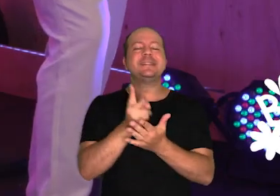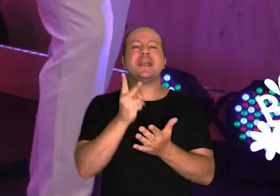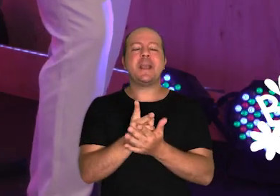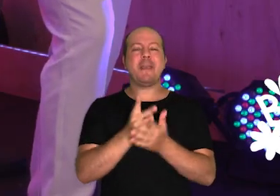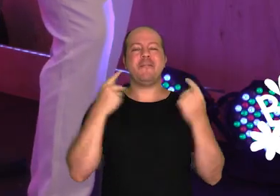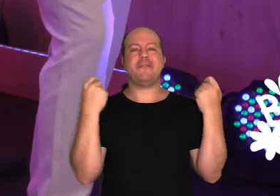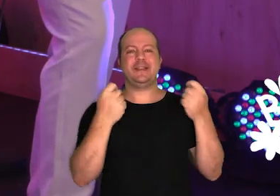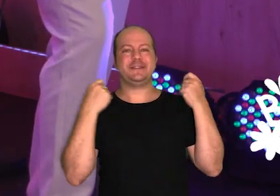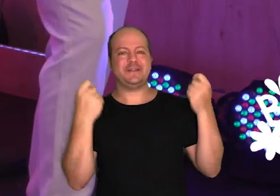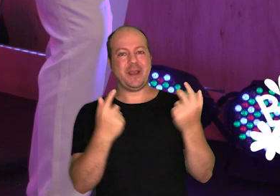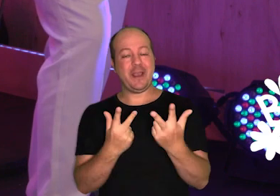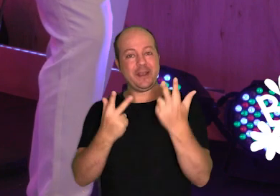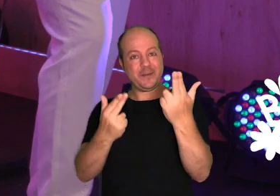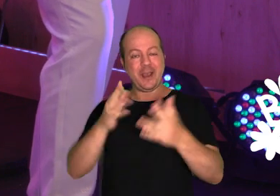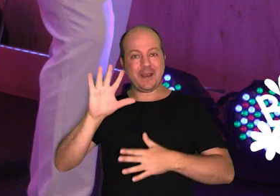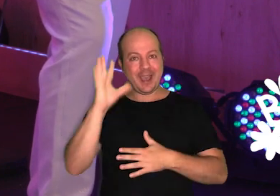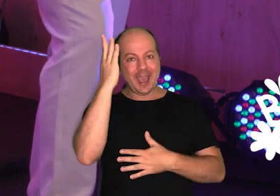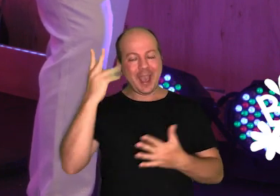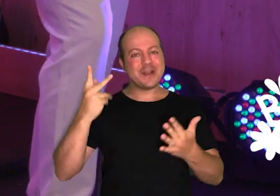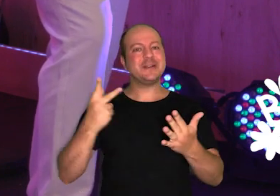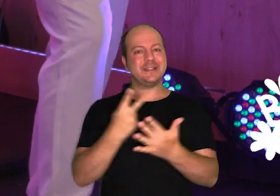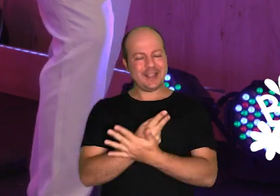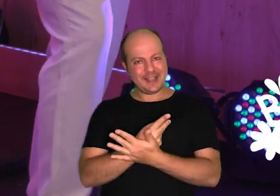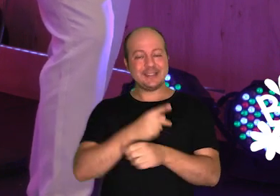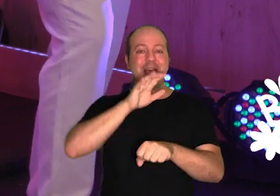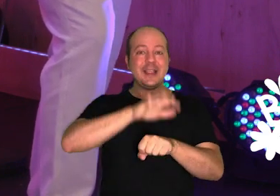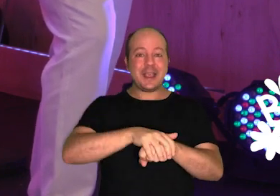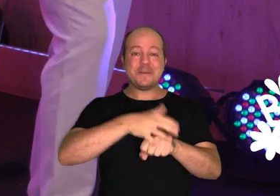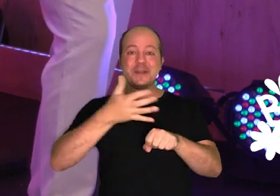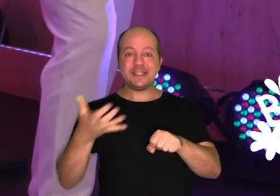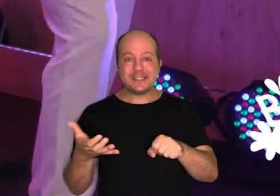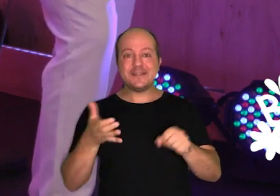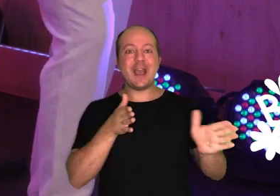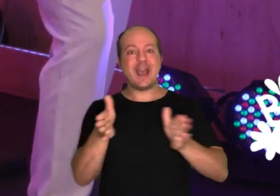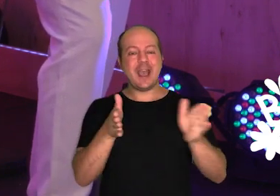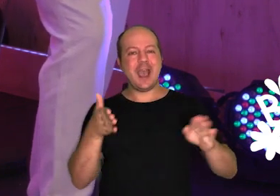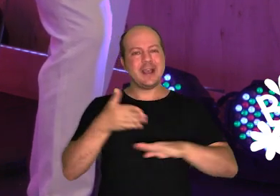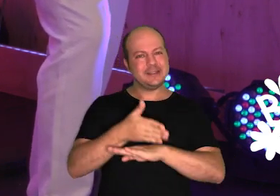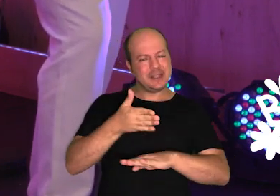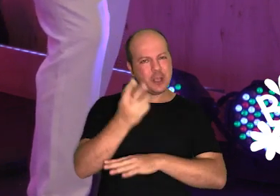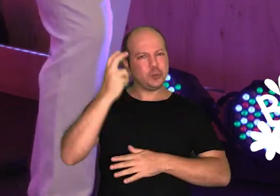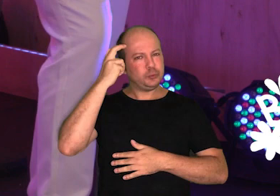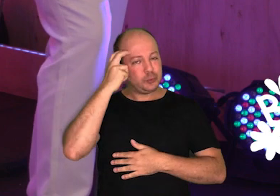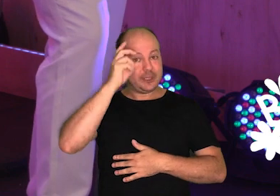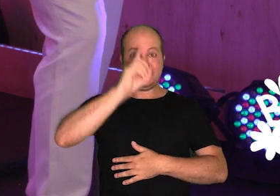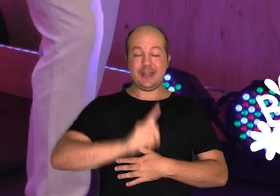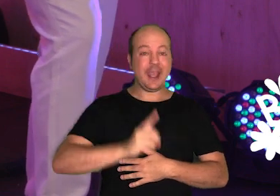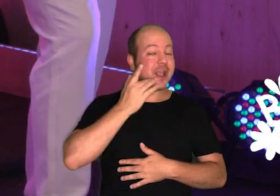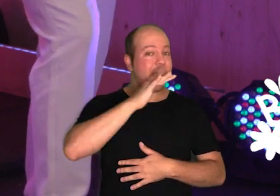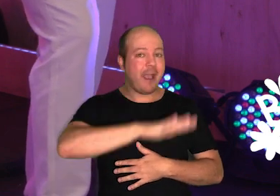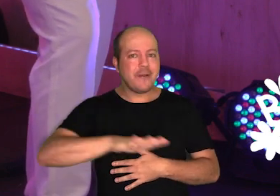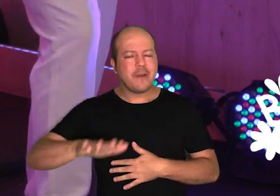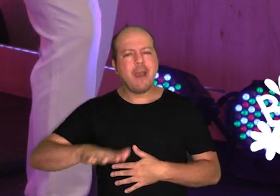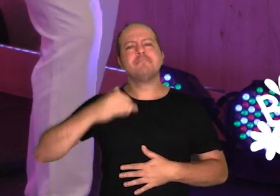que um festival como este acontece, um evento que democratiza acesso à cultura e também direito à infância, nós